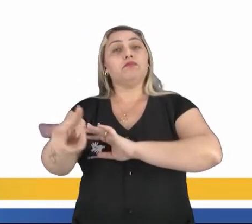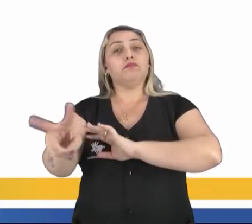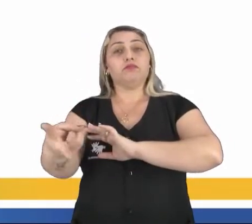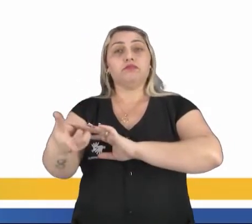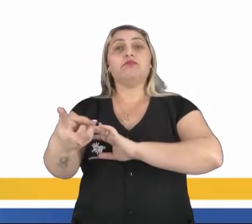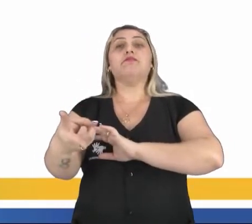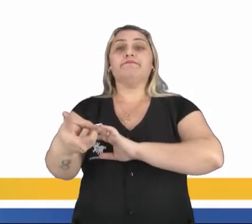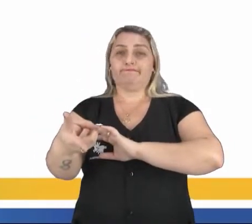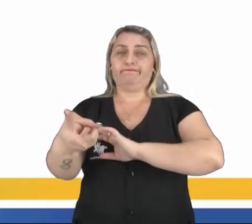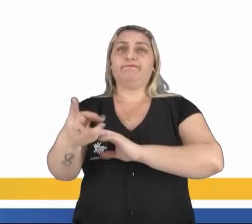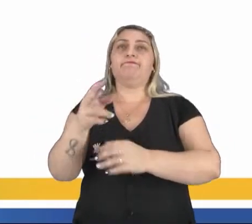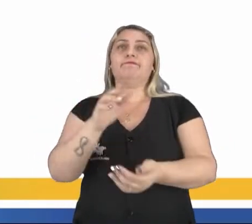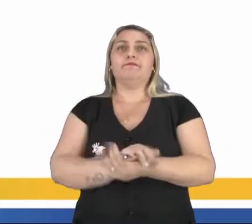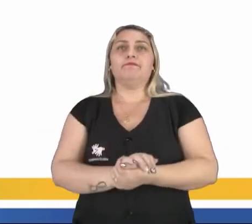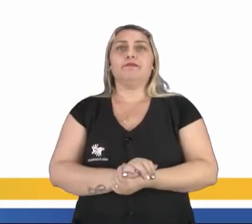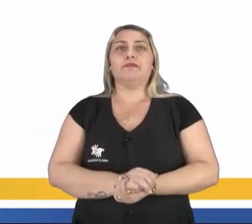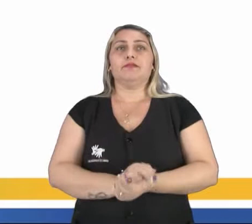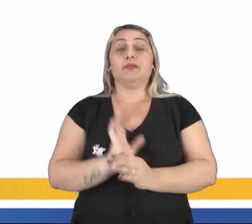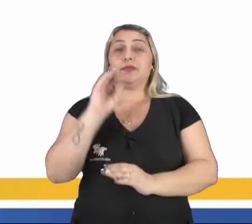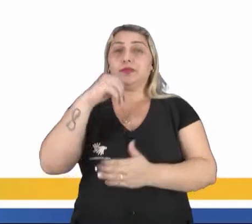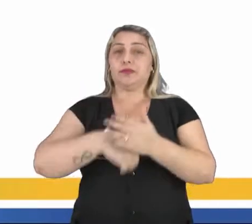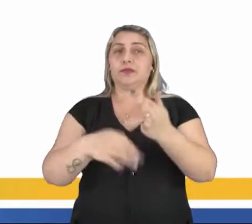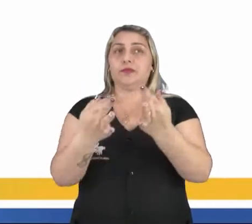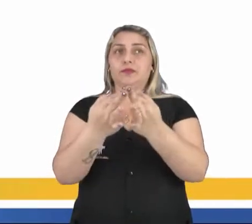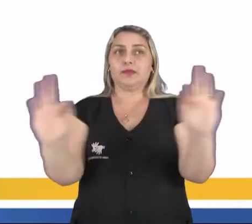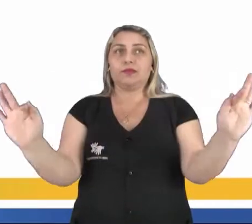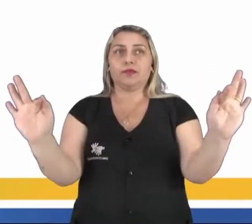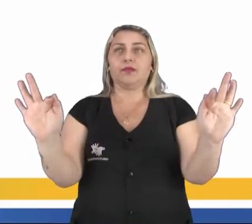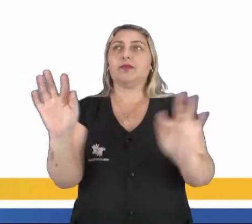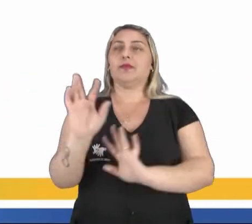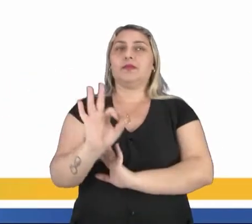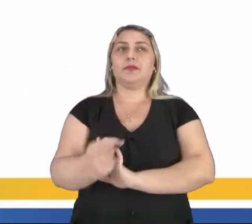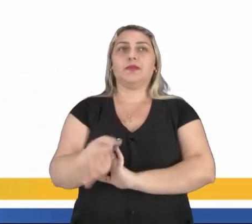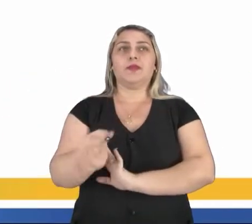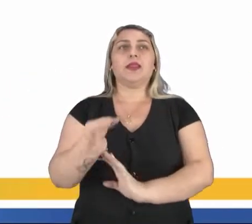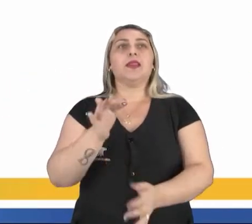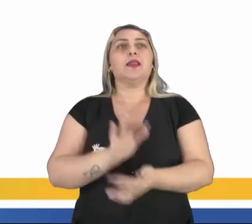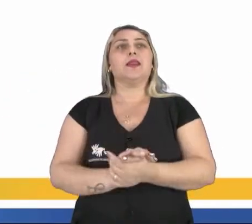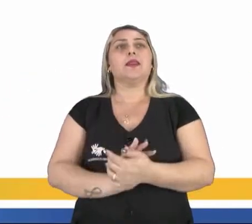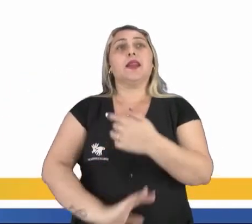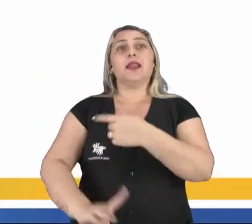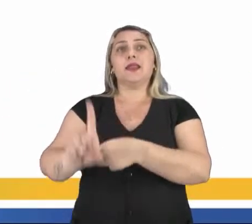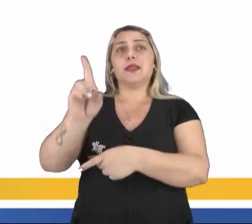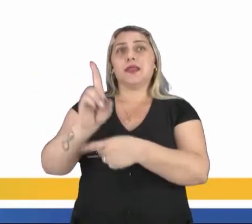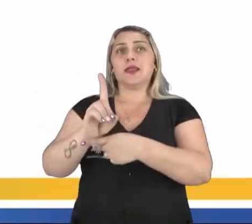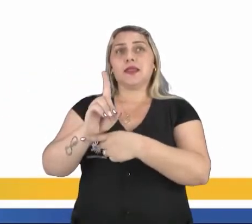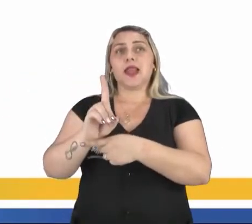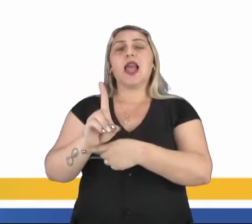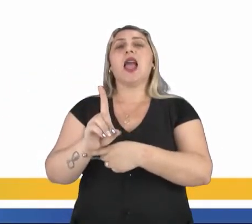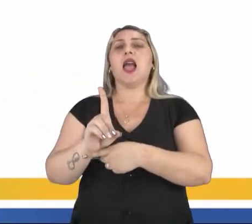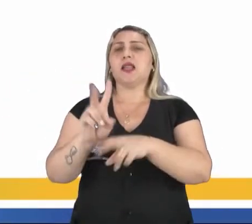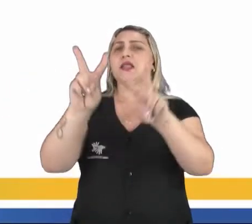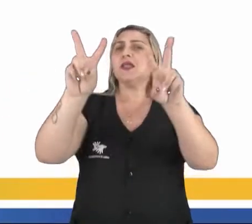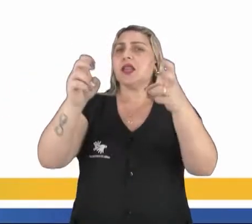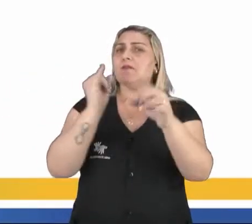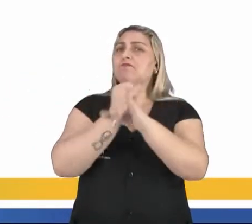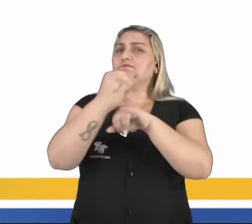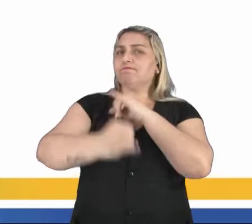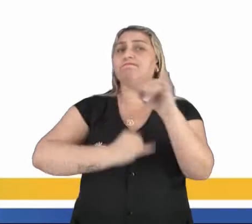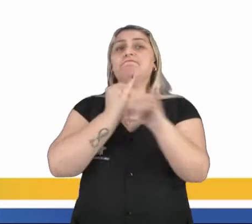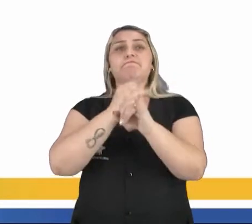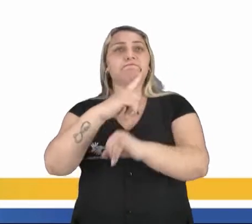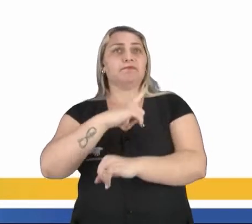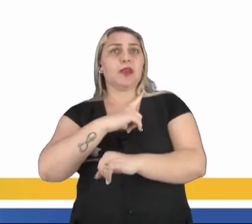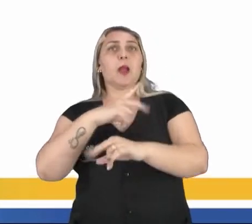dando uma alternativa ali dentro dessa frase, certo? Há esse assunto na